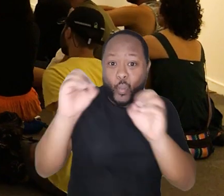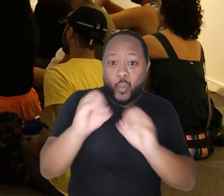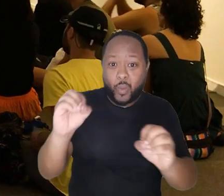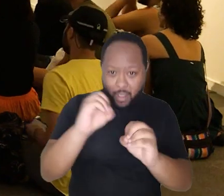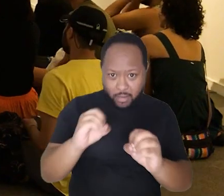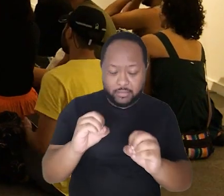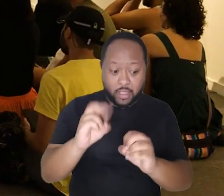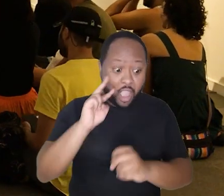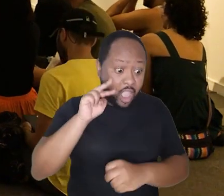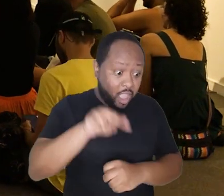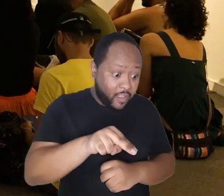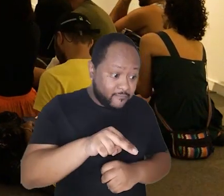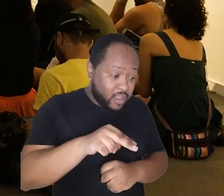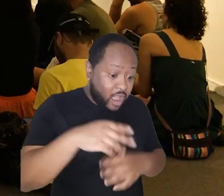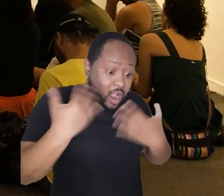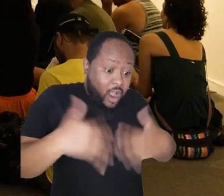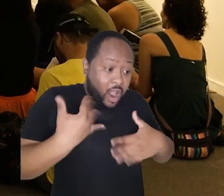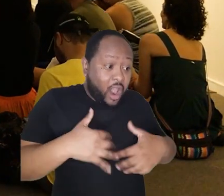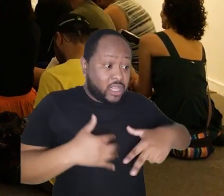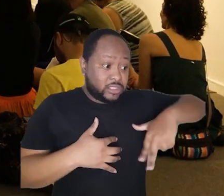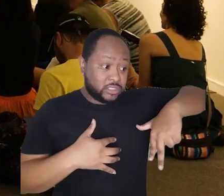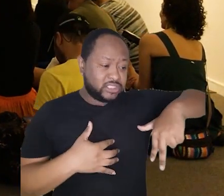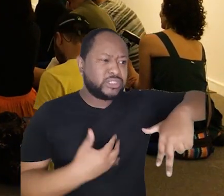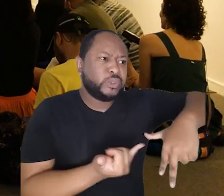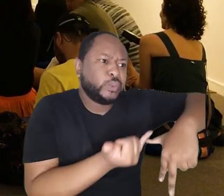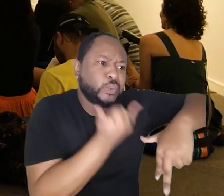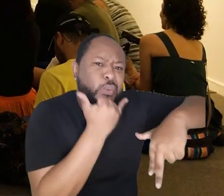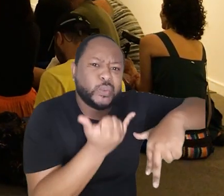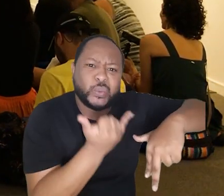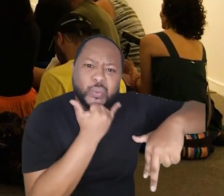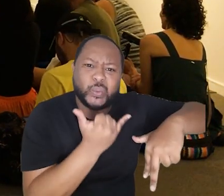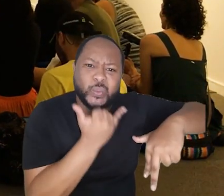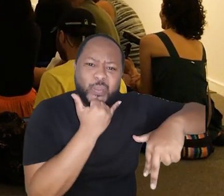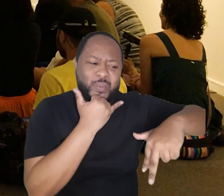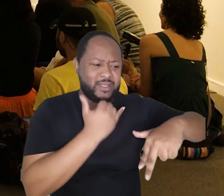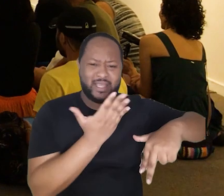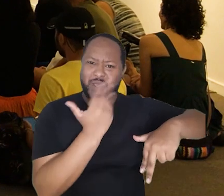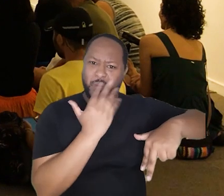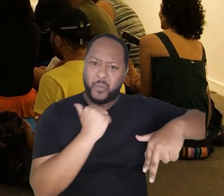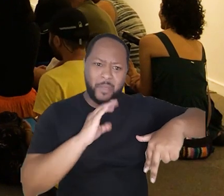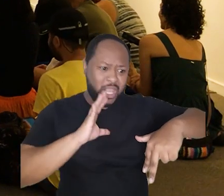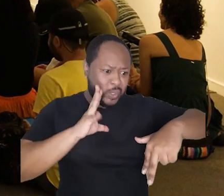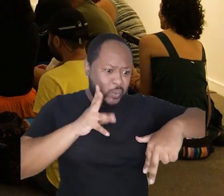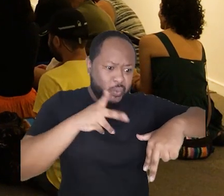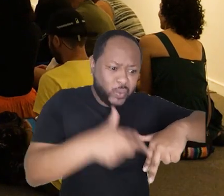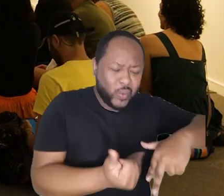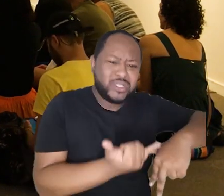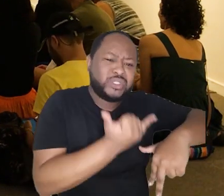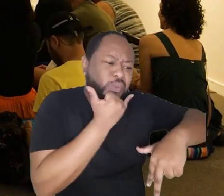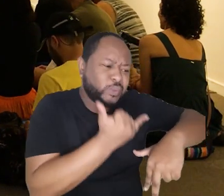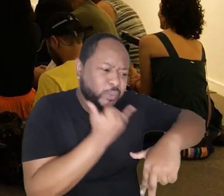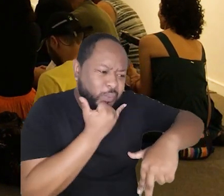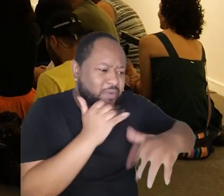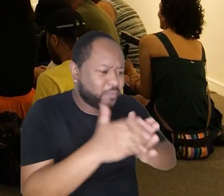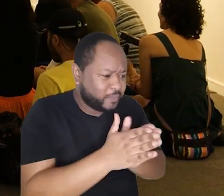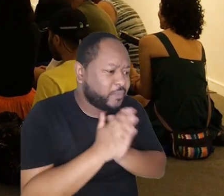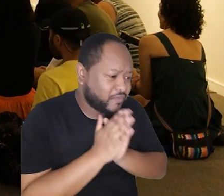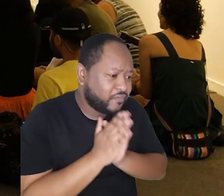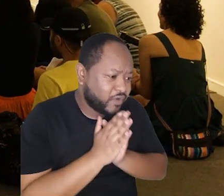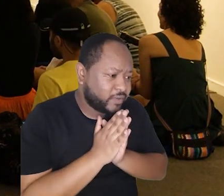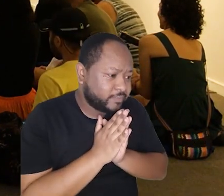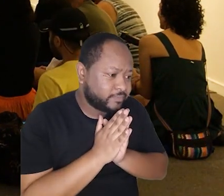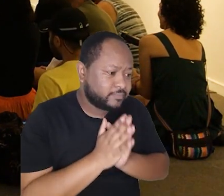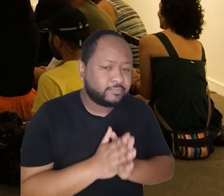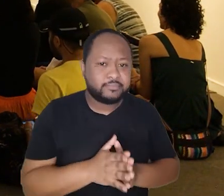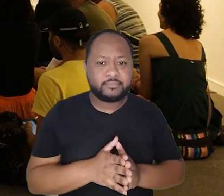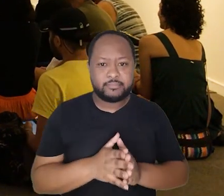comido tudo e falou com a boneca, falou, me desculpa, eu comi toda a sua manga. Você, por favor, me desculpa.